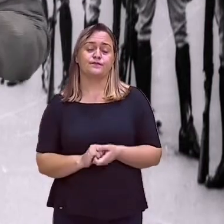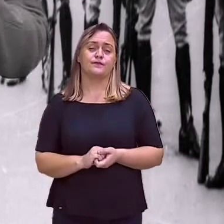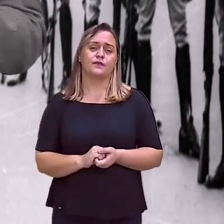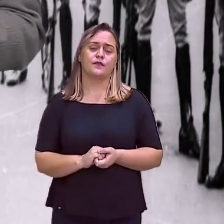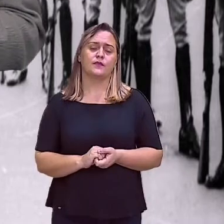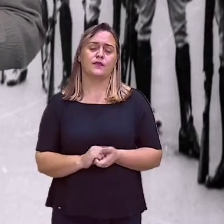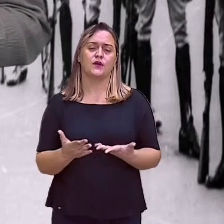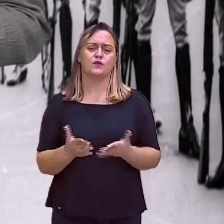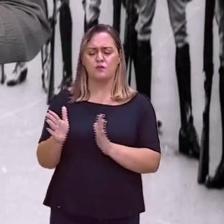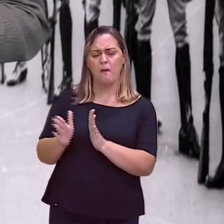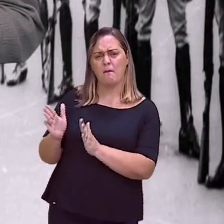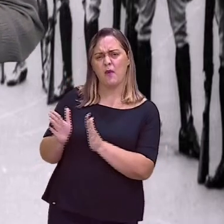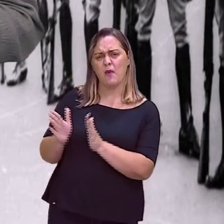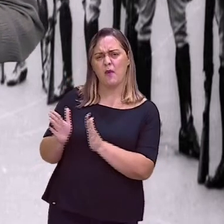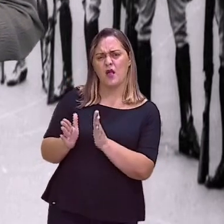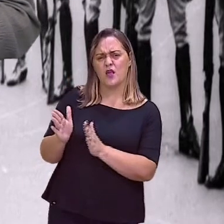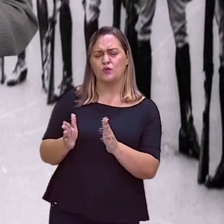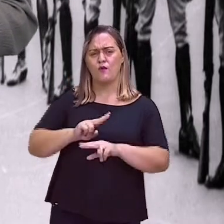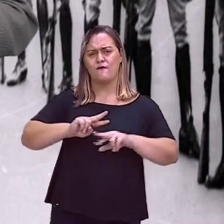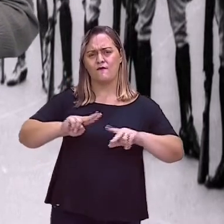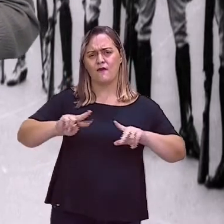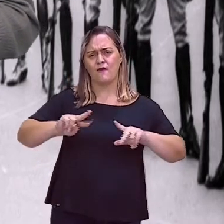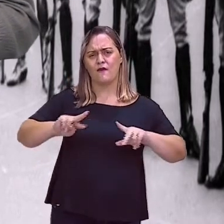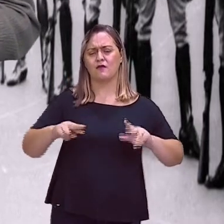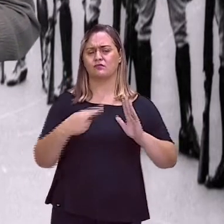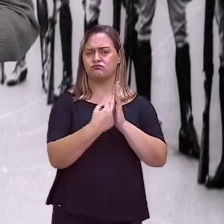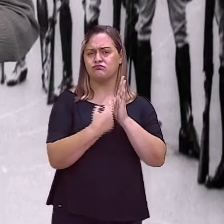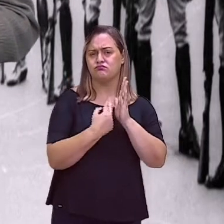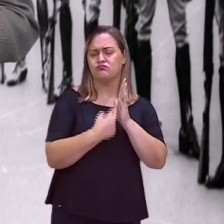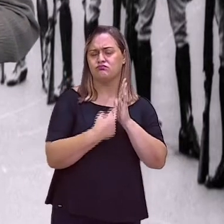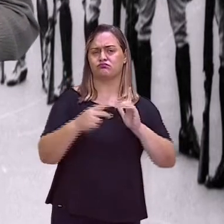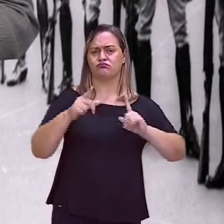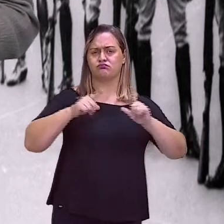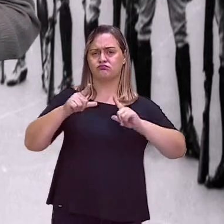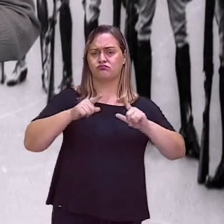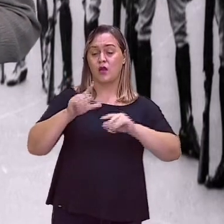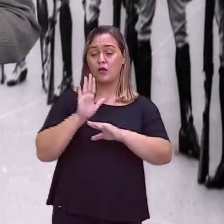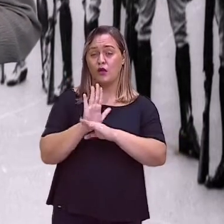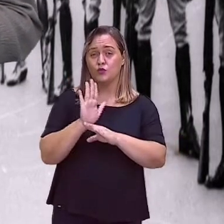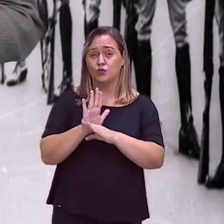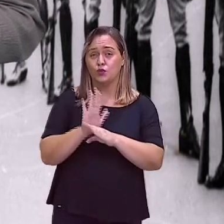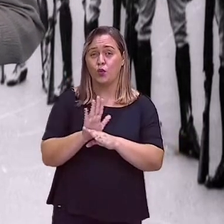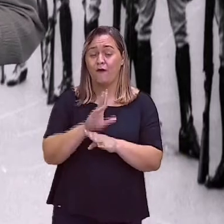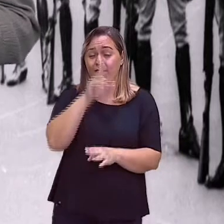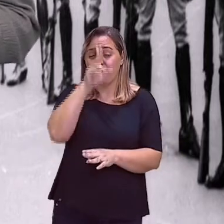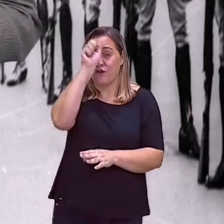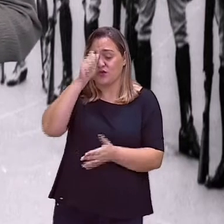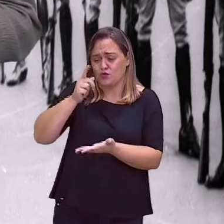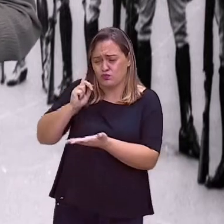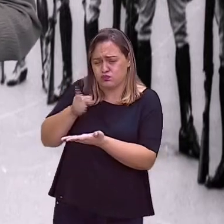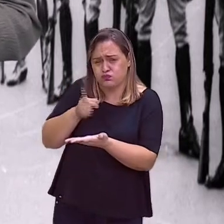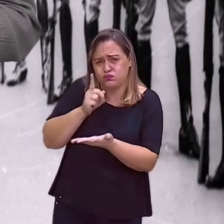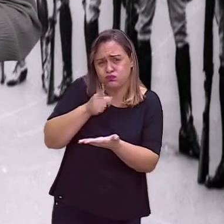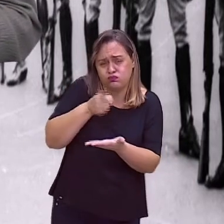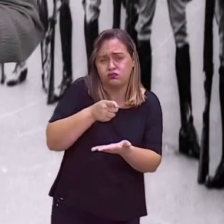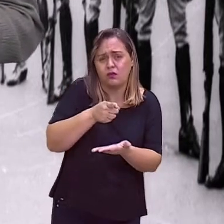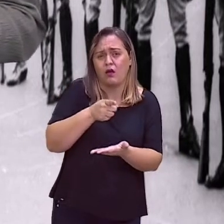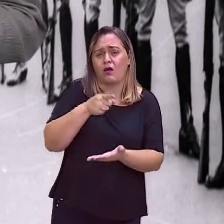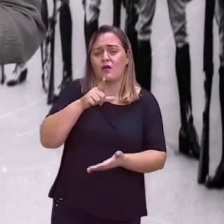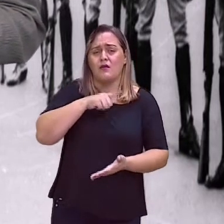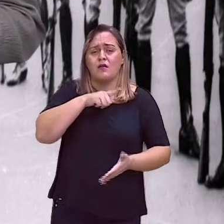tomadas nesse período e que contribuíram para a construção do autoritarismo, está o decreto da Lei de